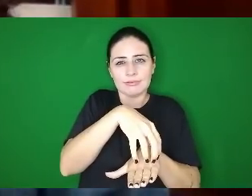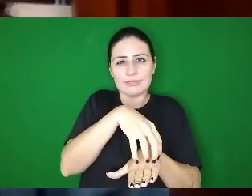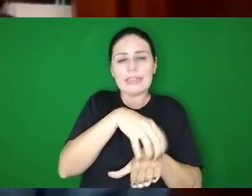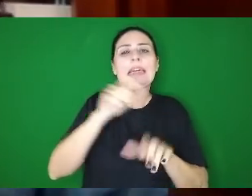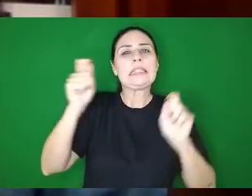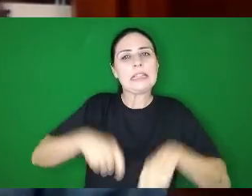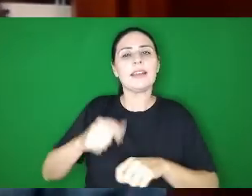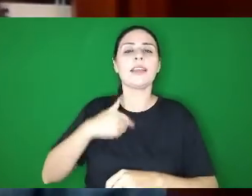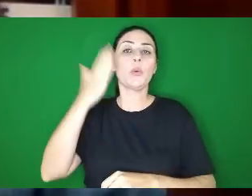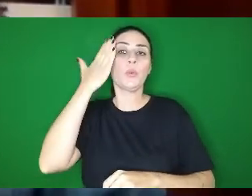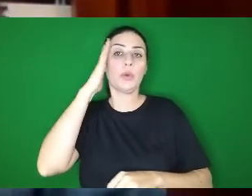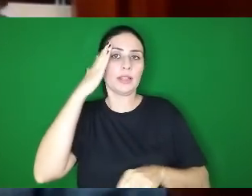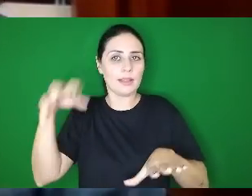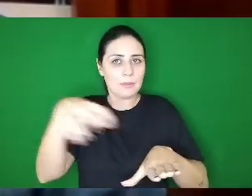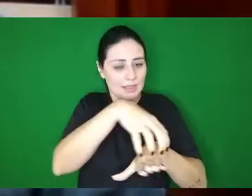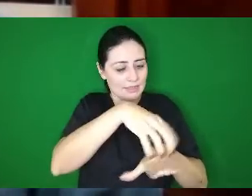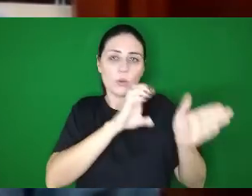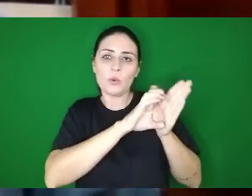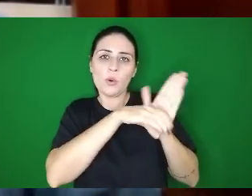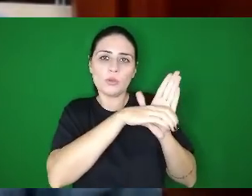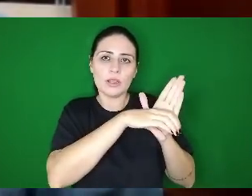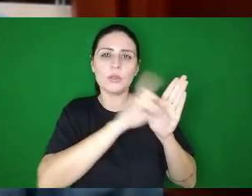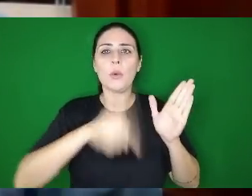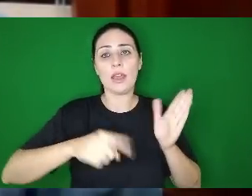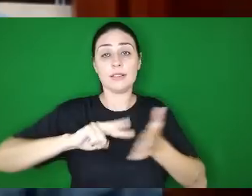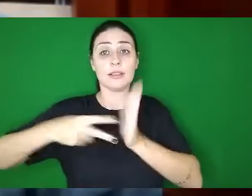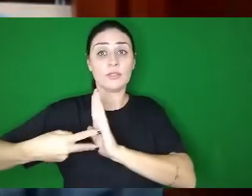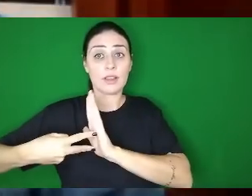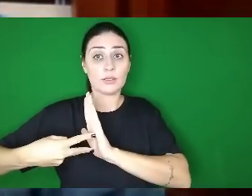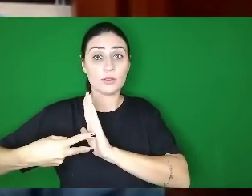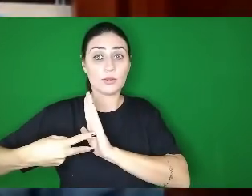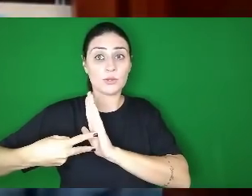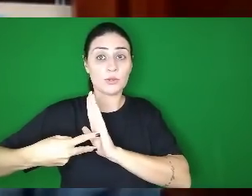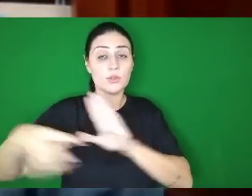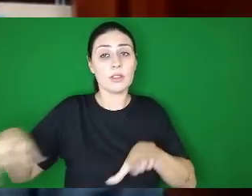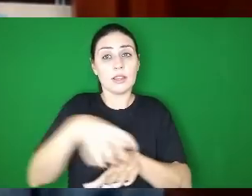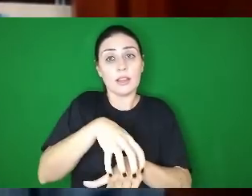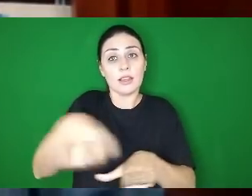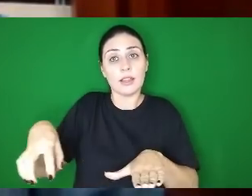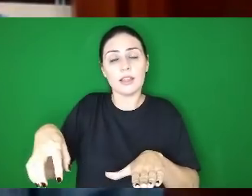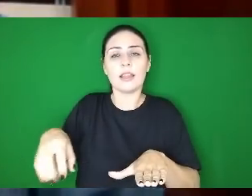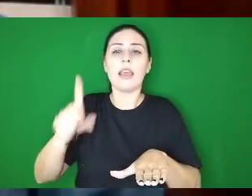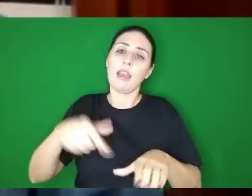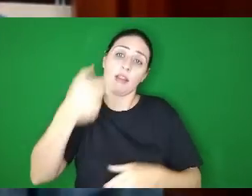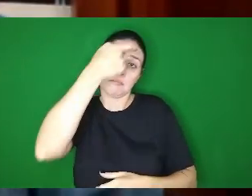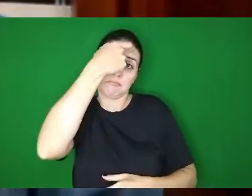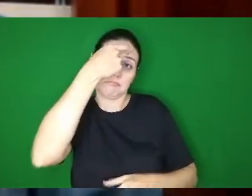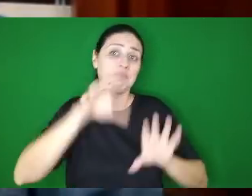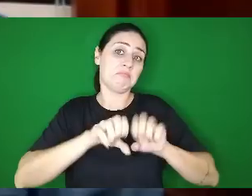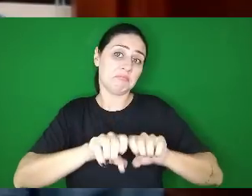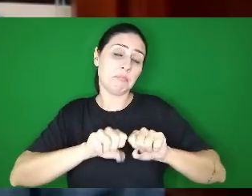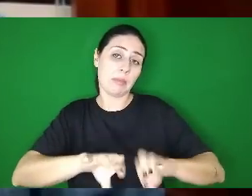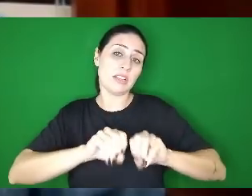entender que aprender conceito de migração é definir o que é migração e emigração e migração. Essa é uma concepção de aprendizagem, mas